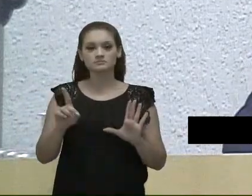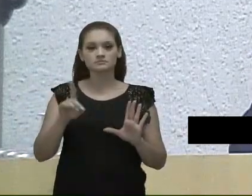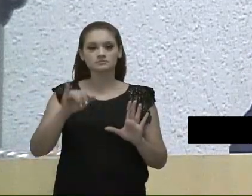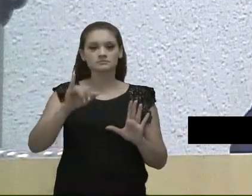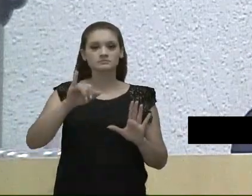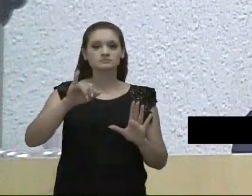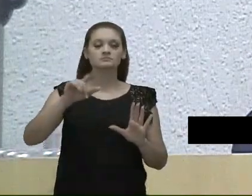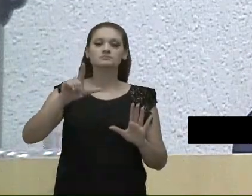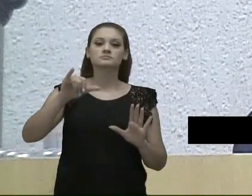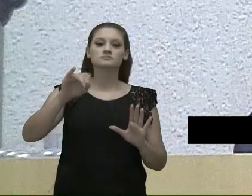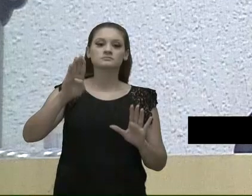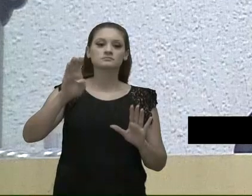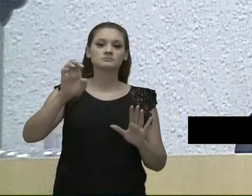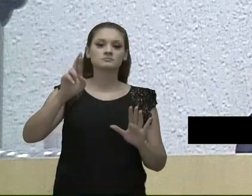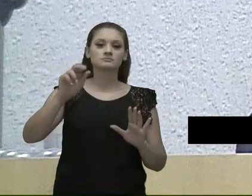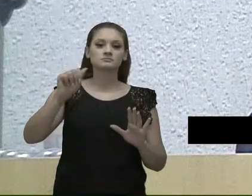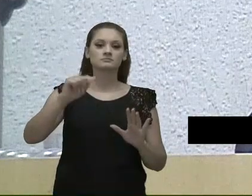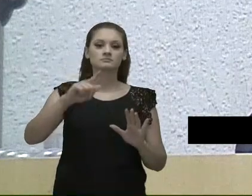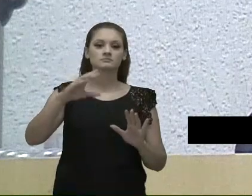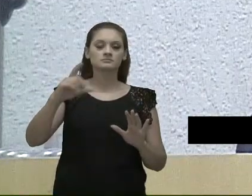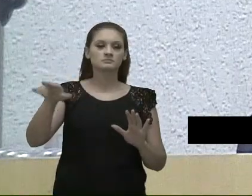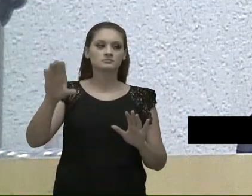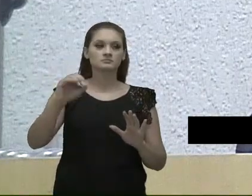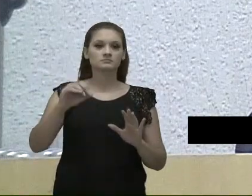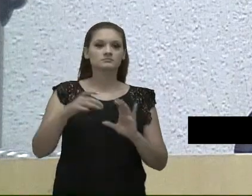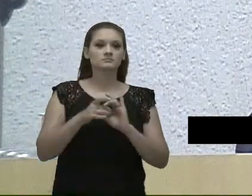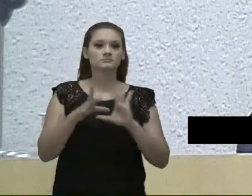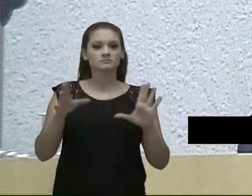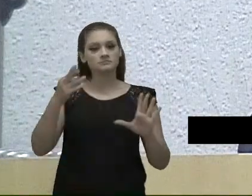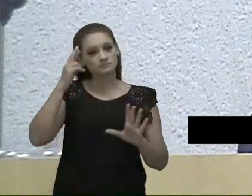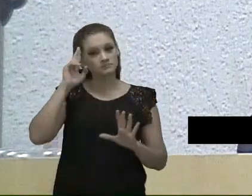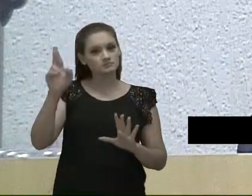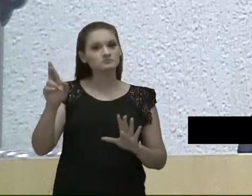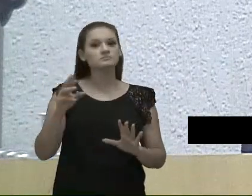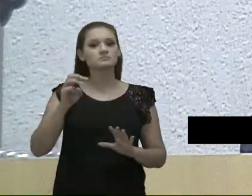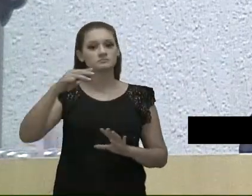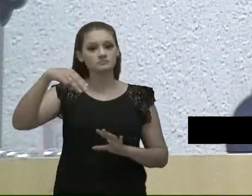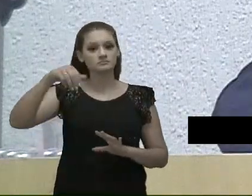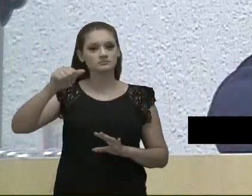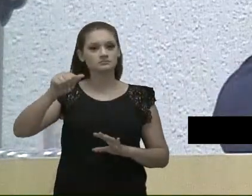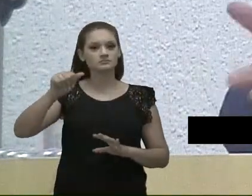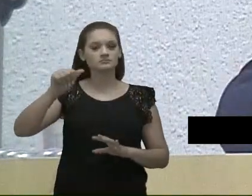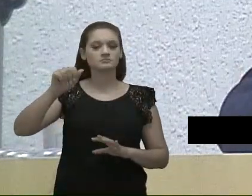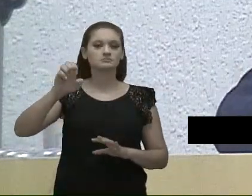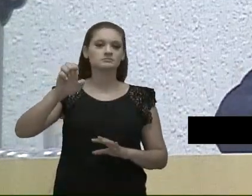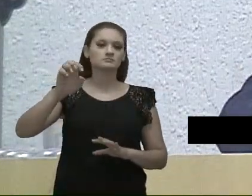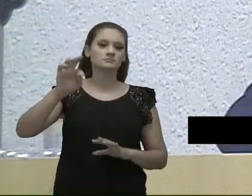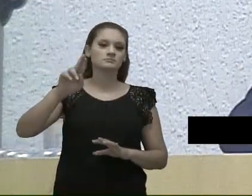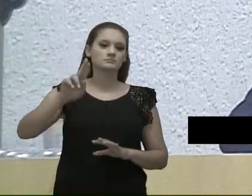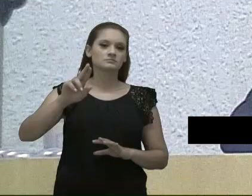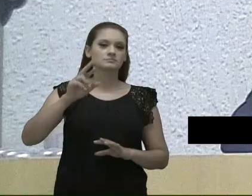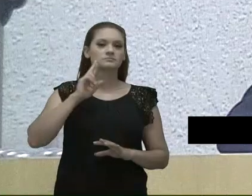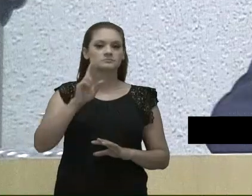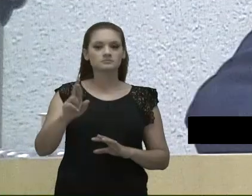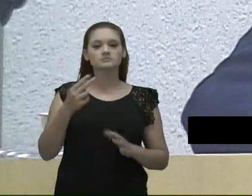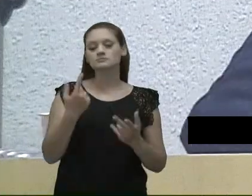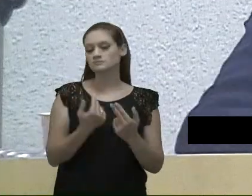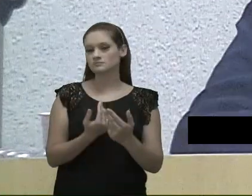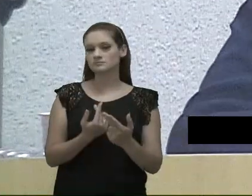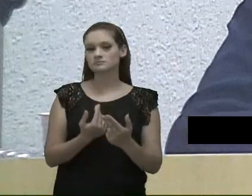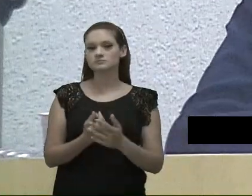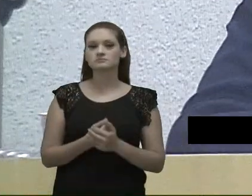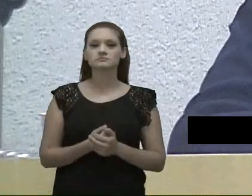comissão para dispensar, para liberar o senhor e o Matheus, tá bom? Já que são sócios e respondeu os mesmos questionamentos.